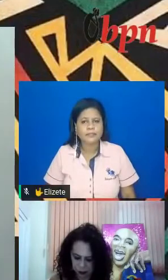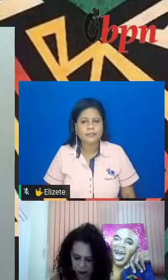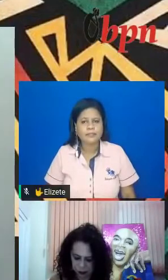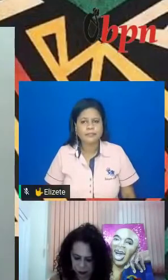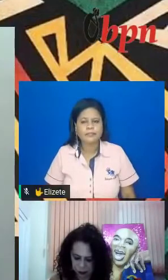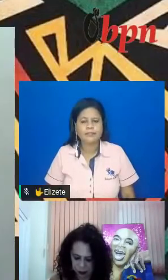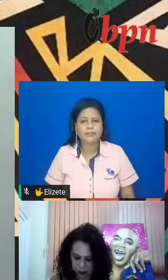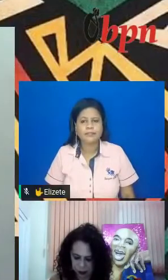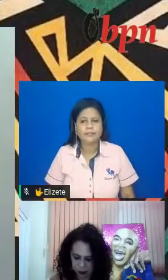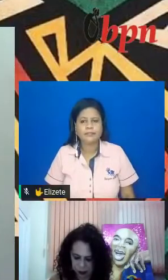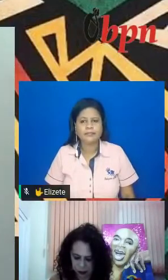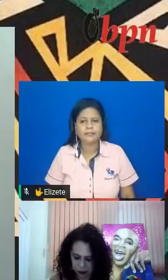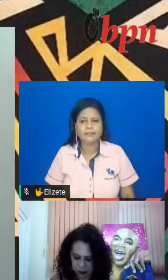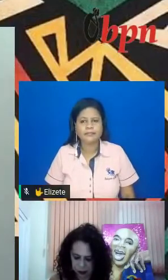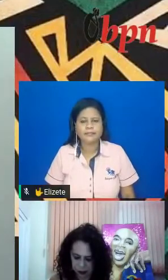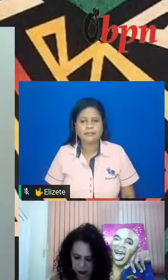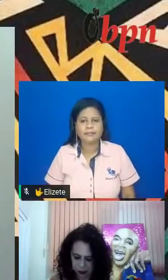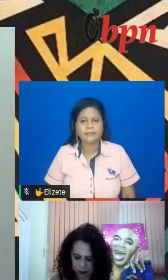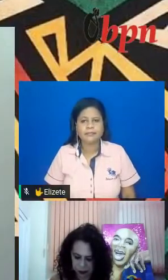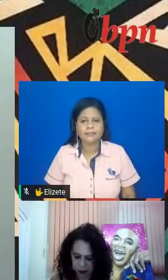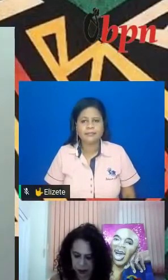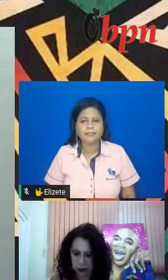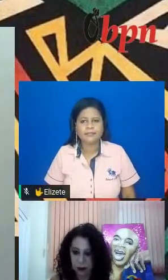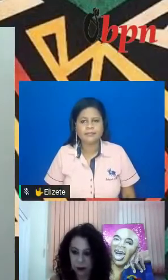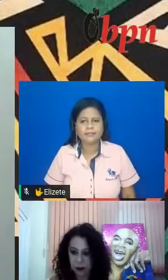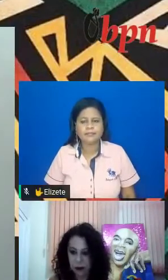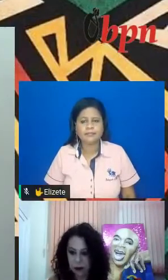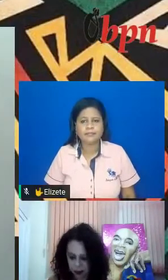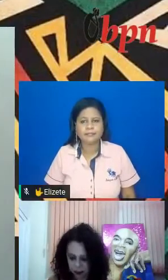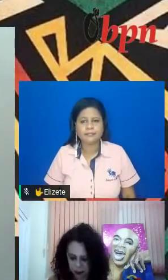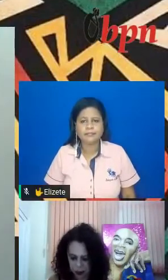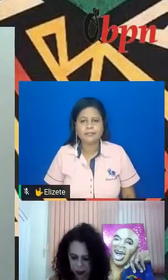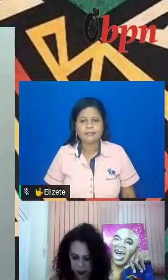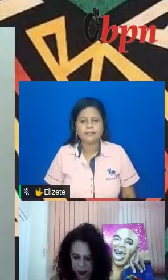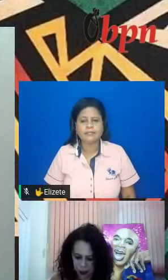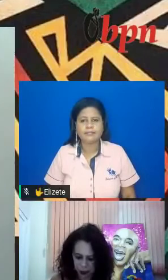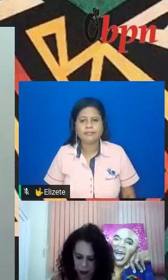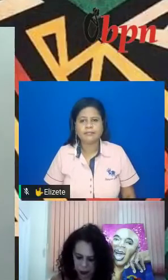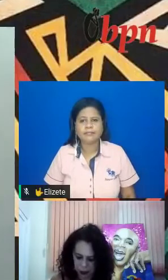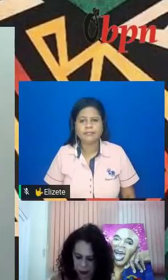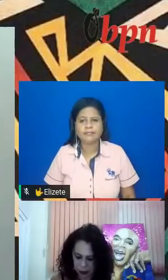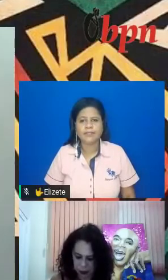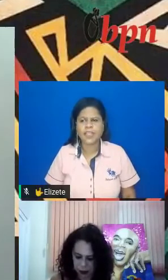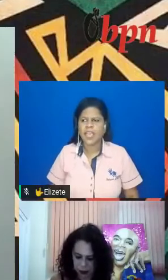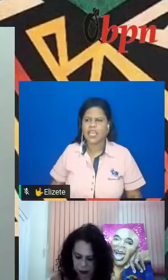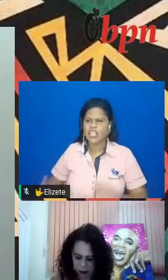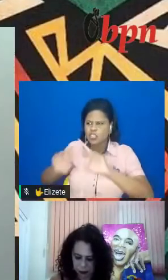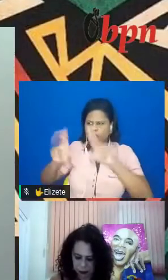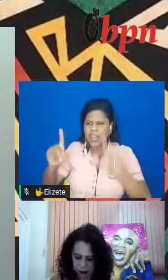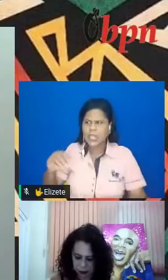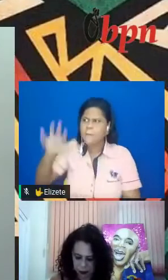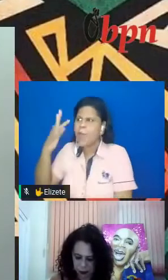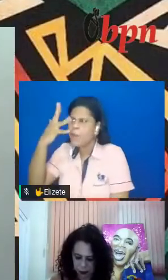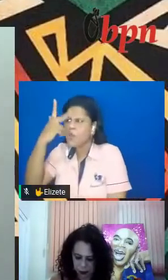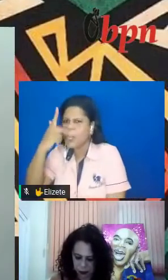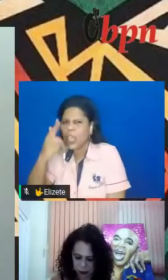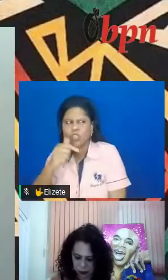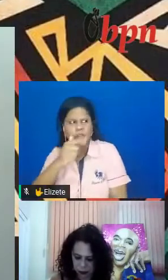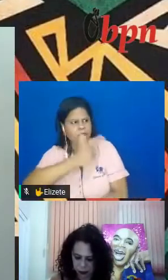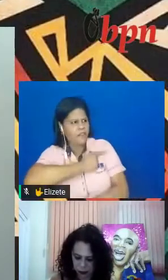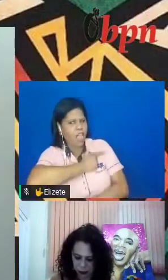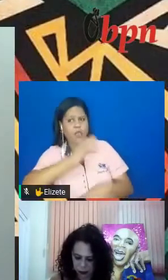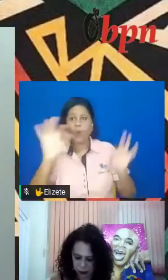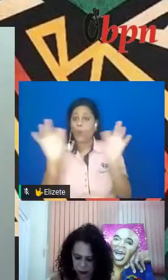de diferenças no sentido, o que, que seria mais bonito, o que, que não seria mais bonito. Nós não estamos falando